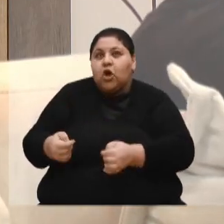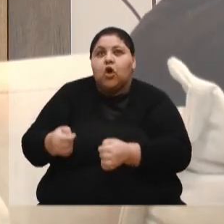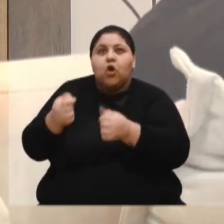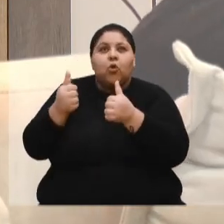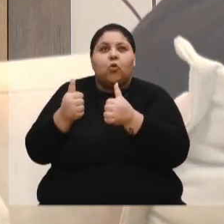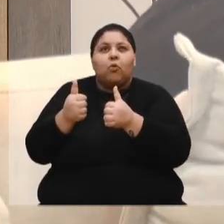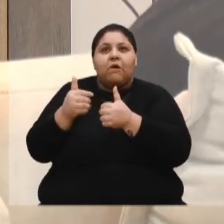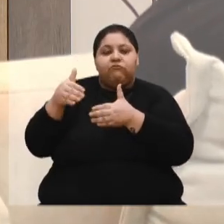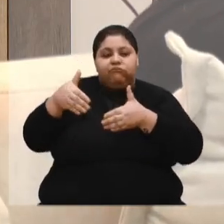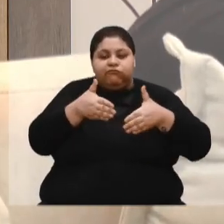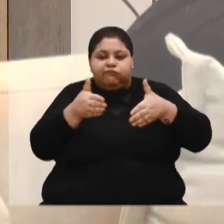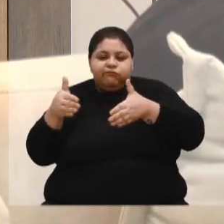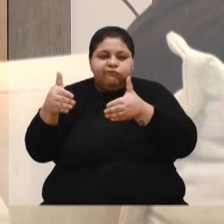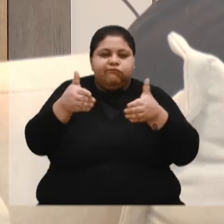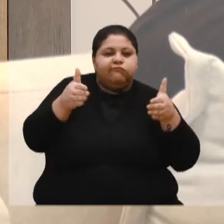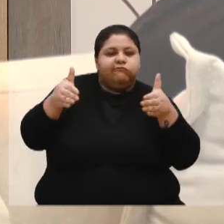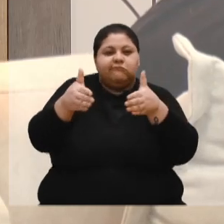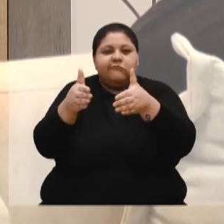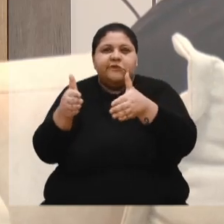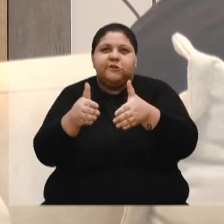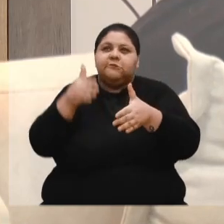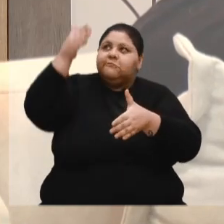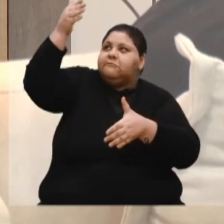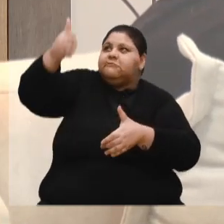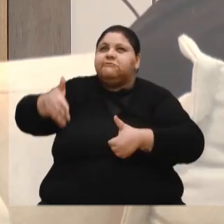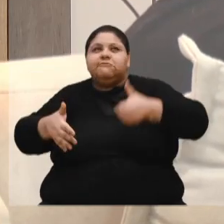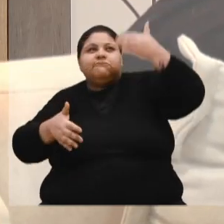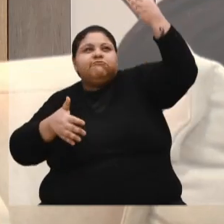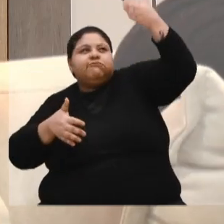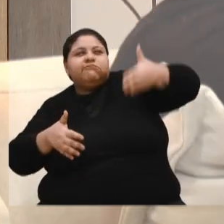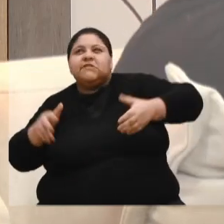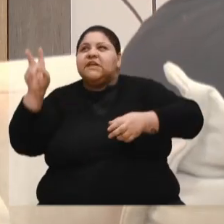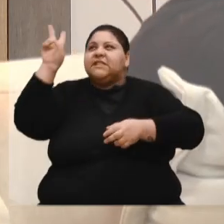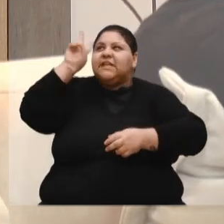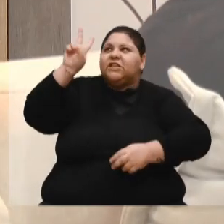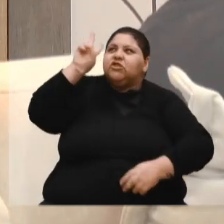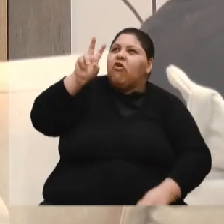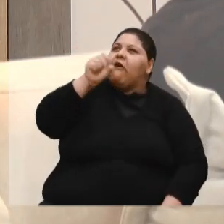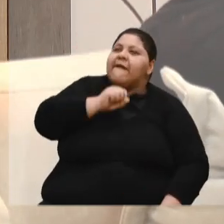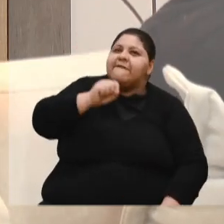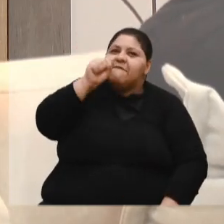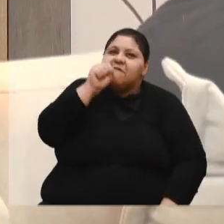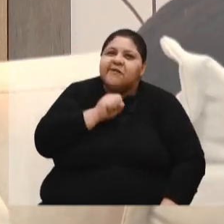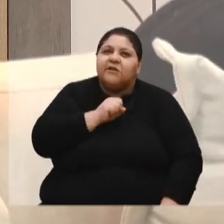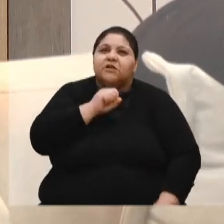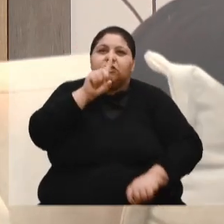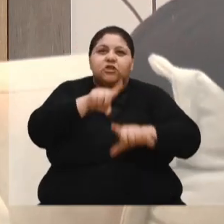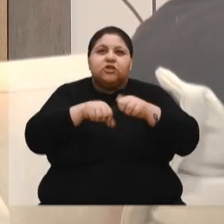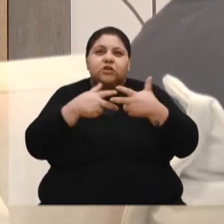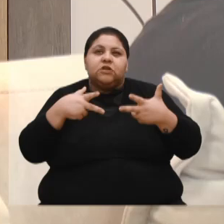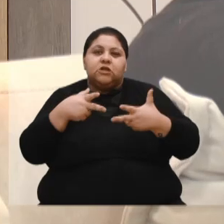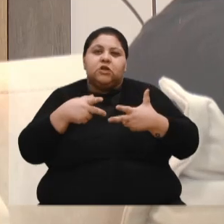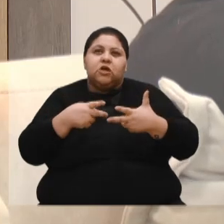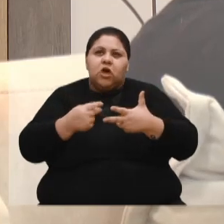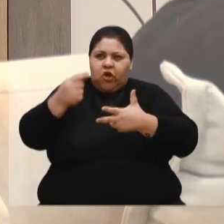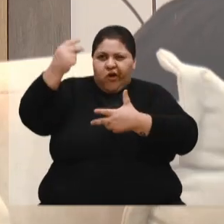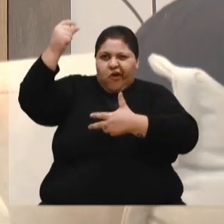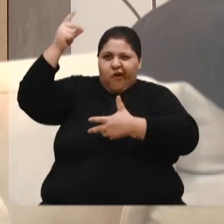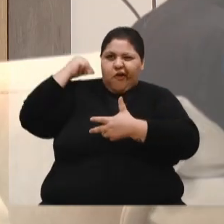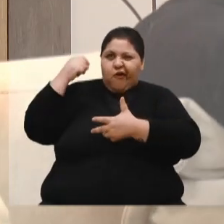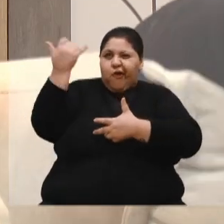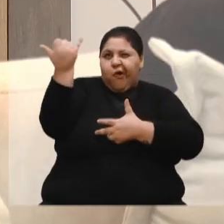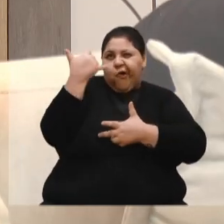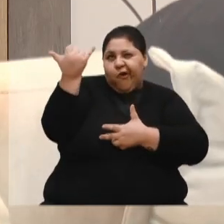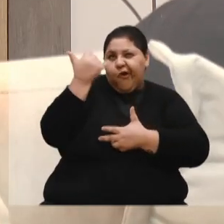que serpenteano, né, por dentro das paredes, da velha história, das coisas que os nossos antepassados